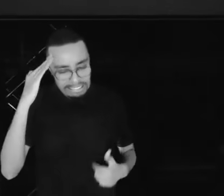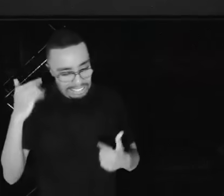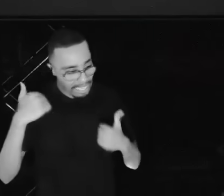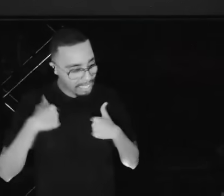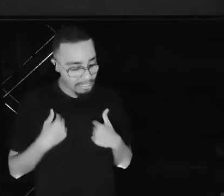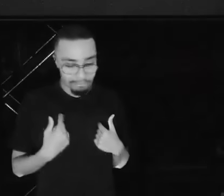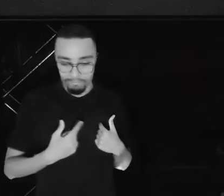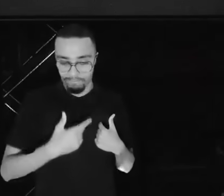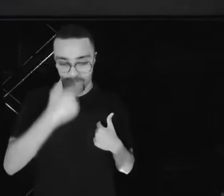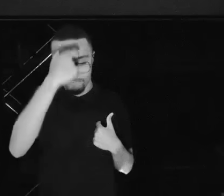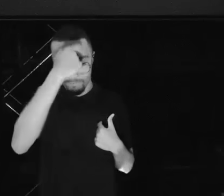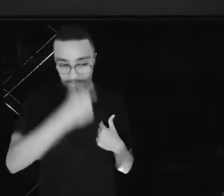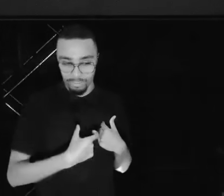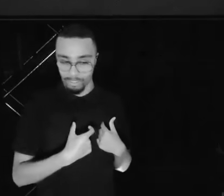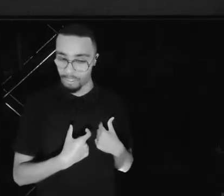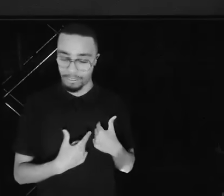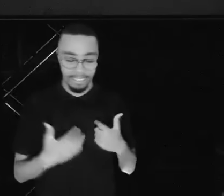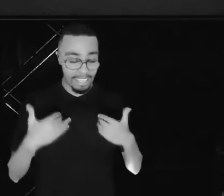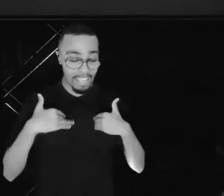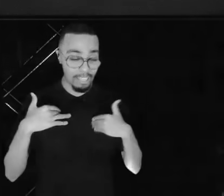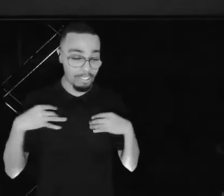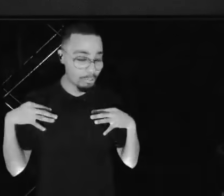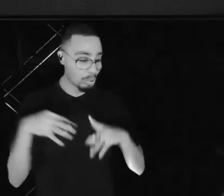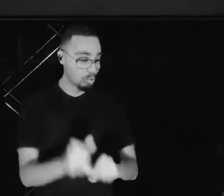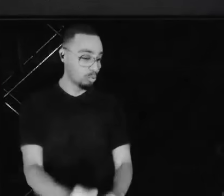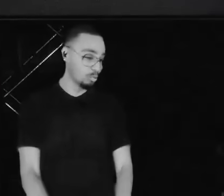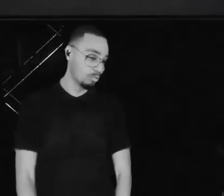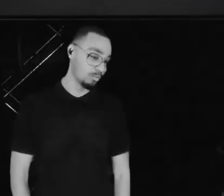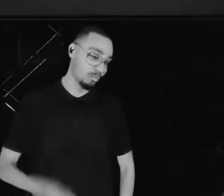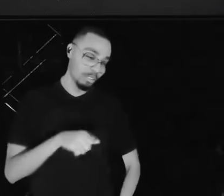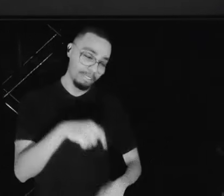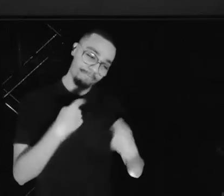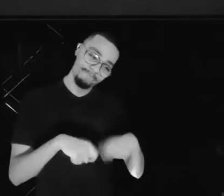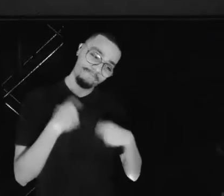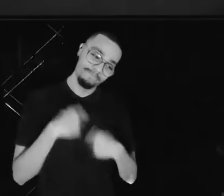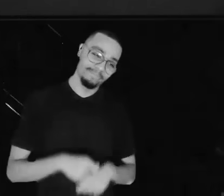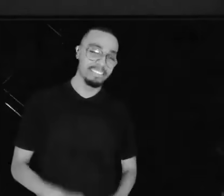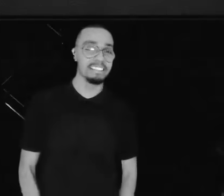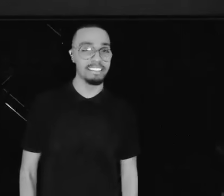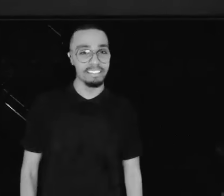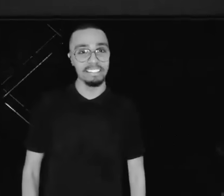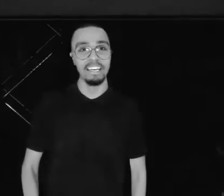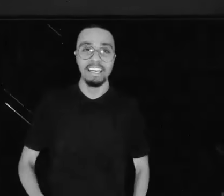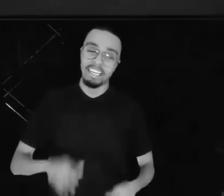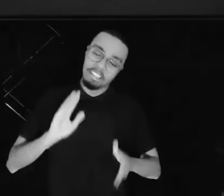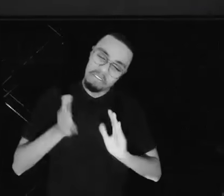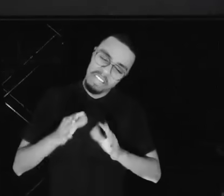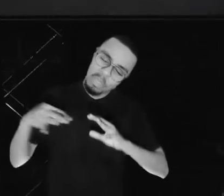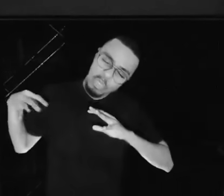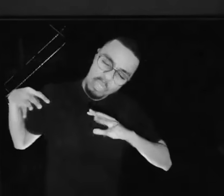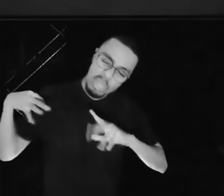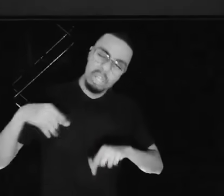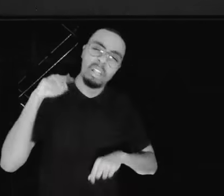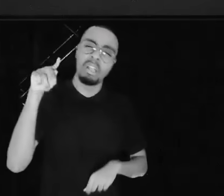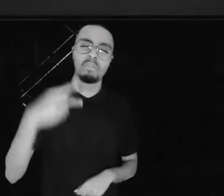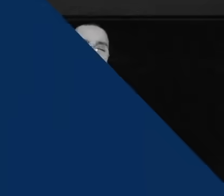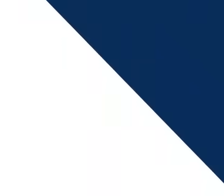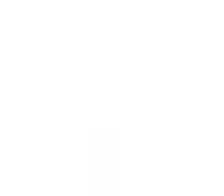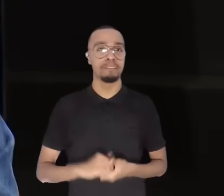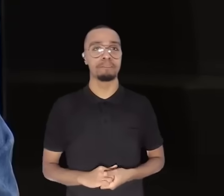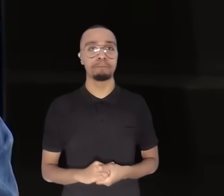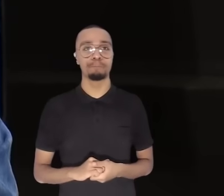não sou o que você pensa que eu sou exatamente tudo o que você precisa em cada etapa da sua